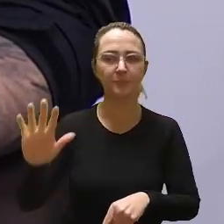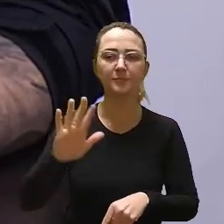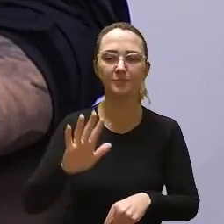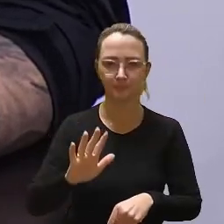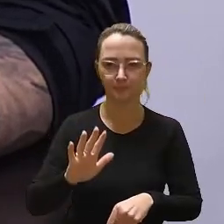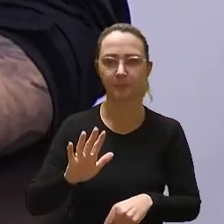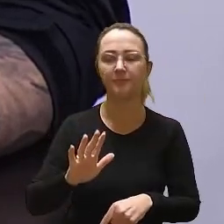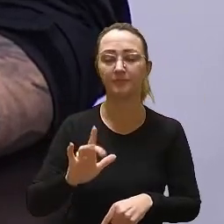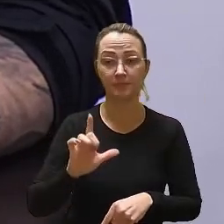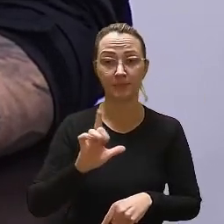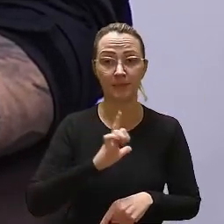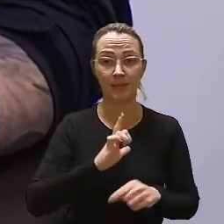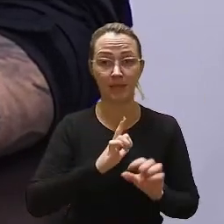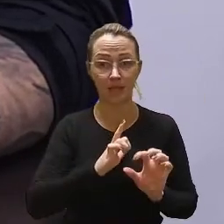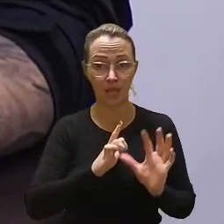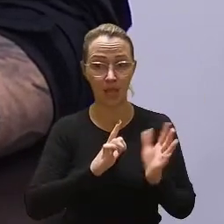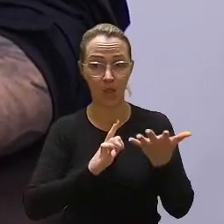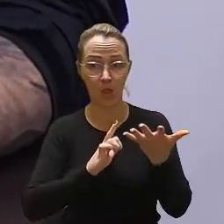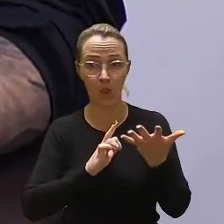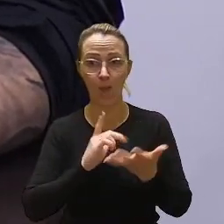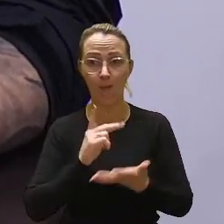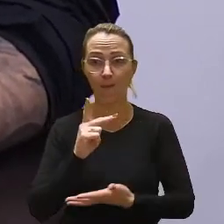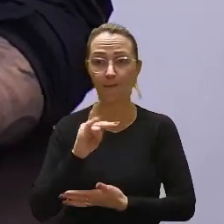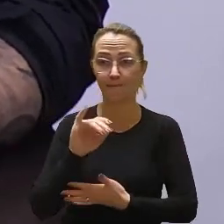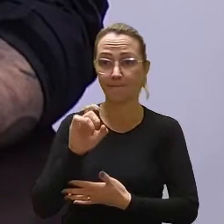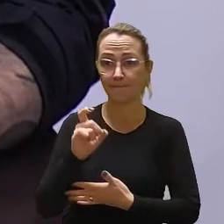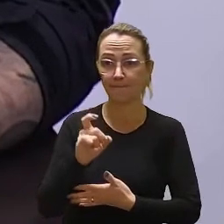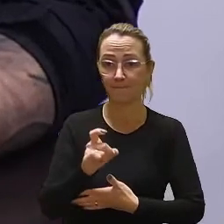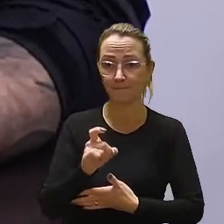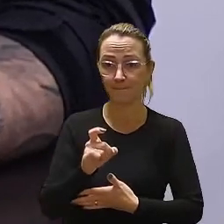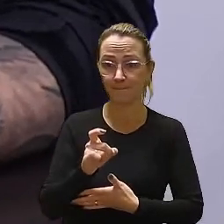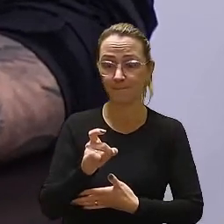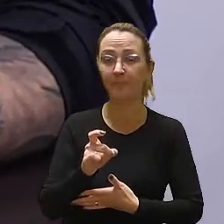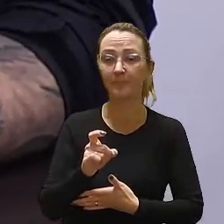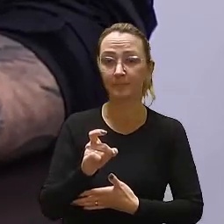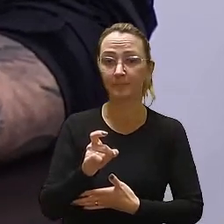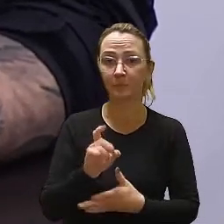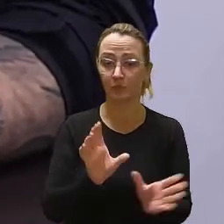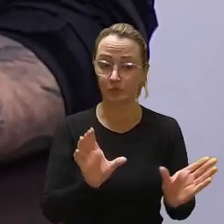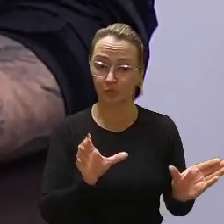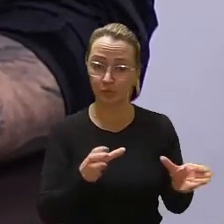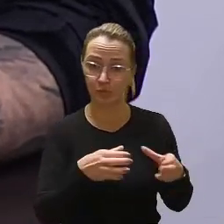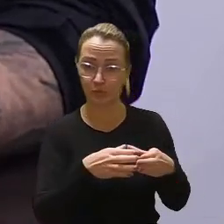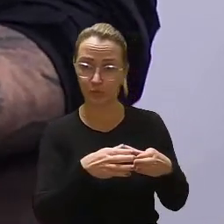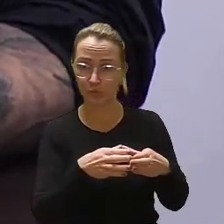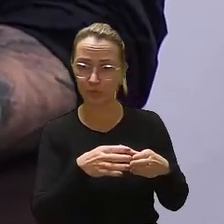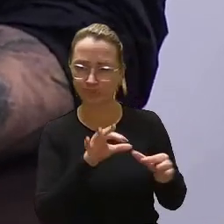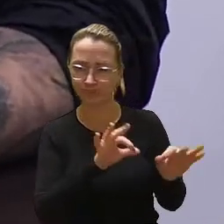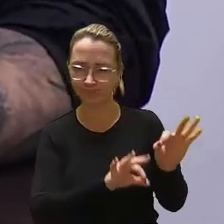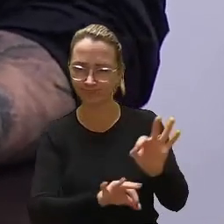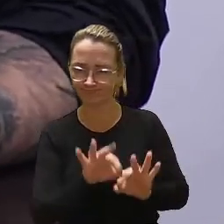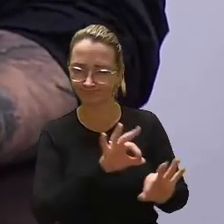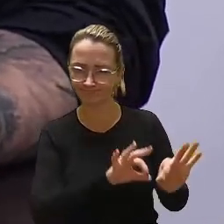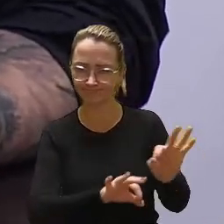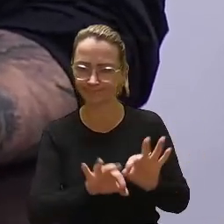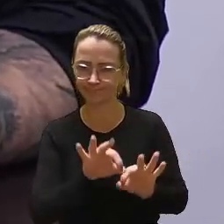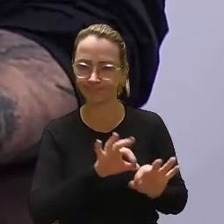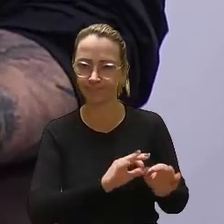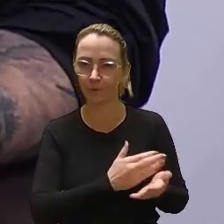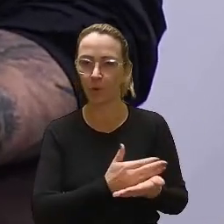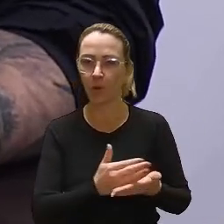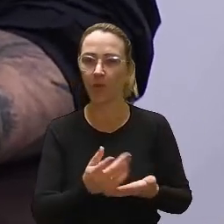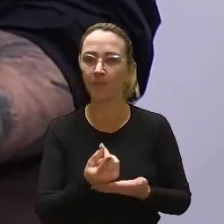ser efetivado um PIX, logo as facções e o crime organizado pulverizam esses